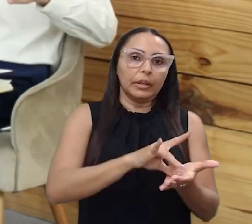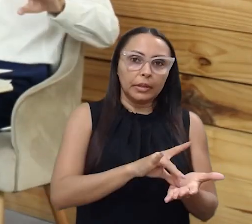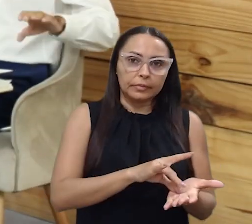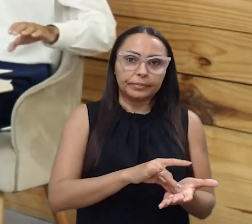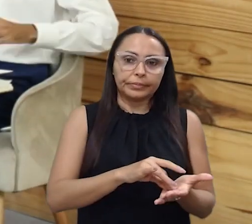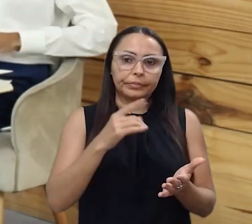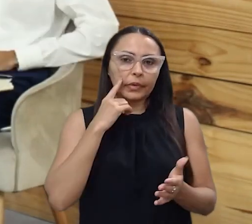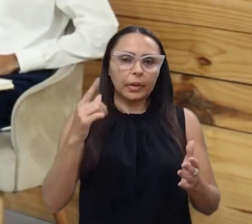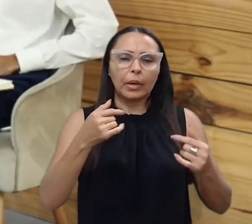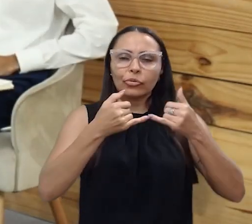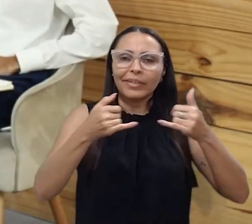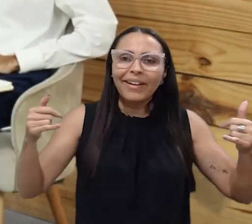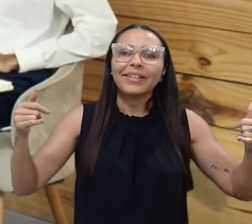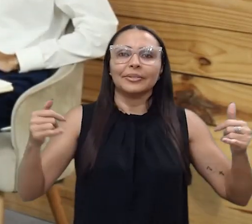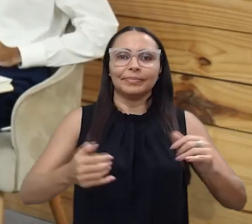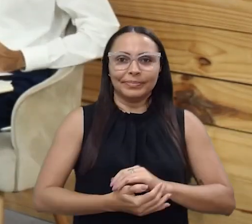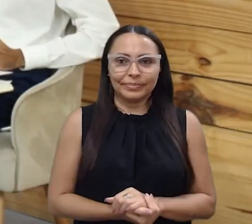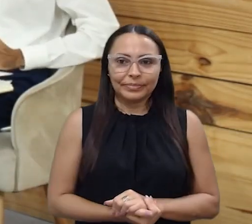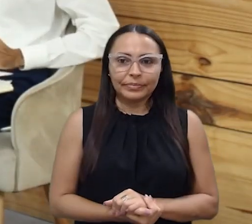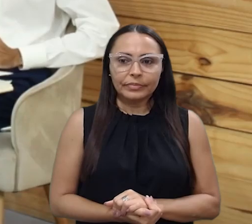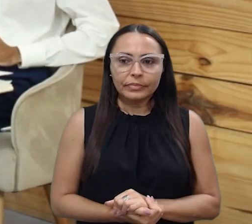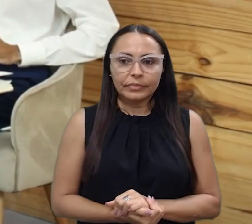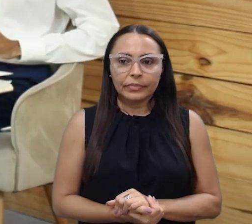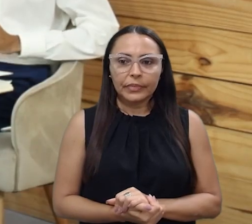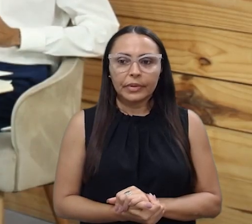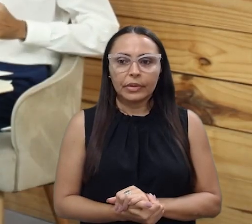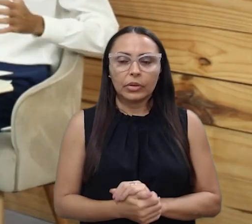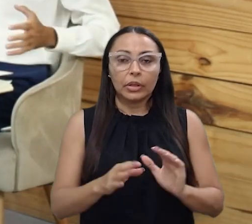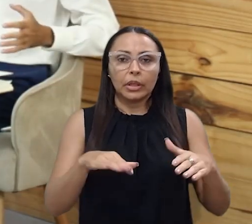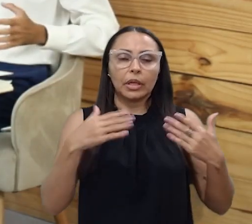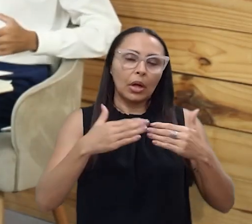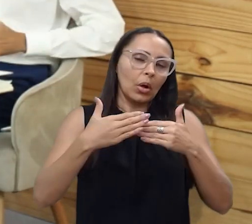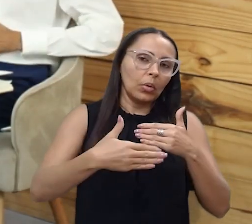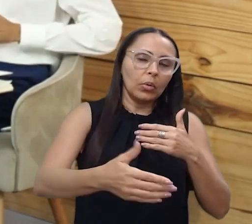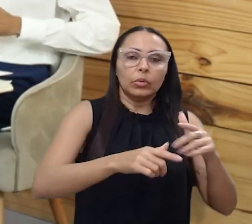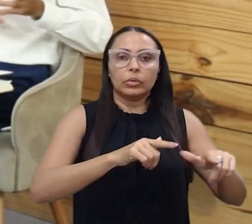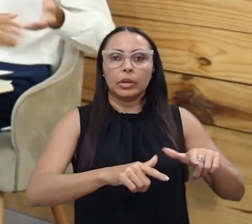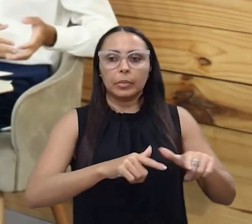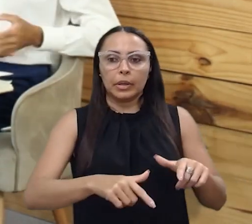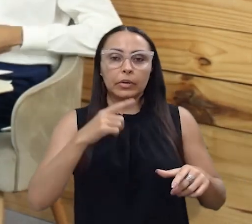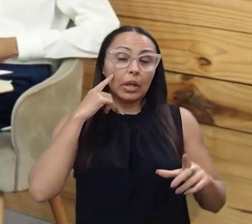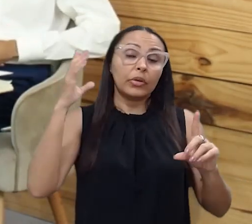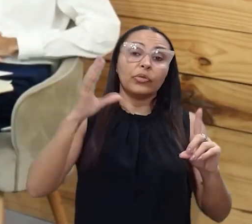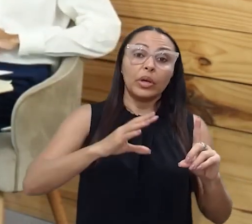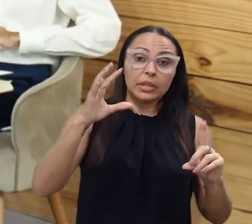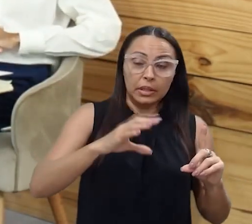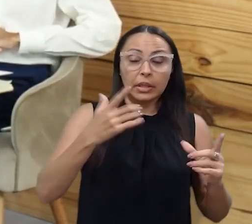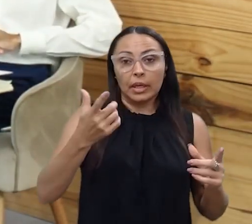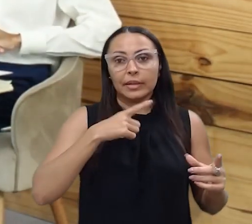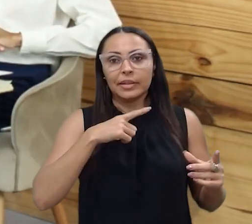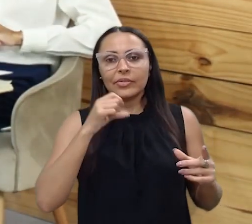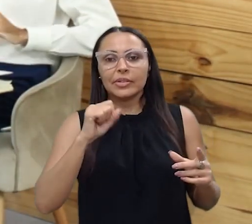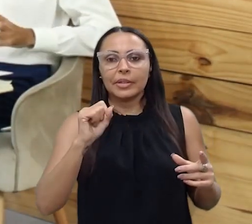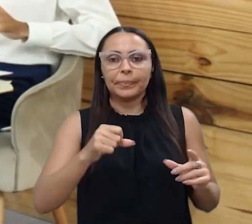coisa muito mais linear. E Aloísio Magalhães, ao longo do trabalho dele, as influências que ele teve ao